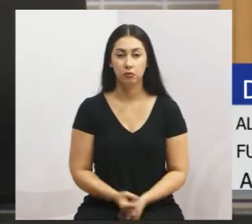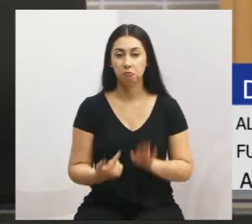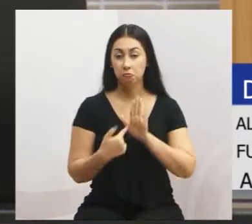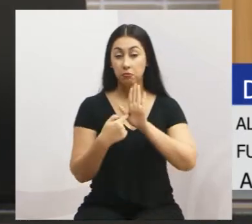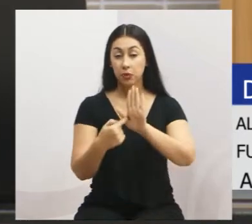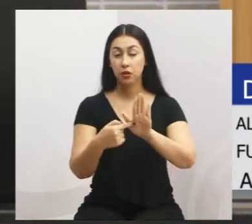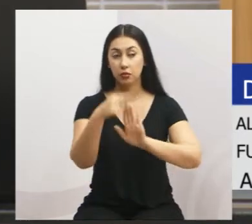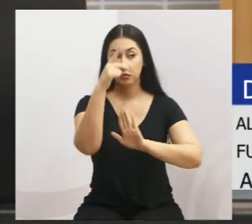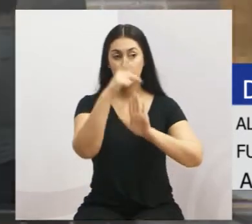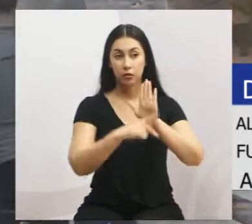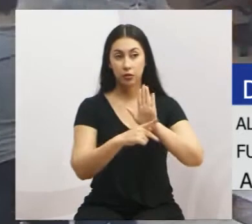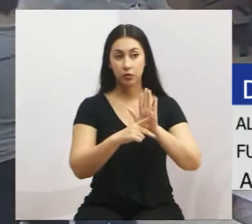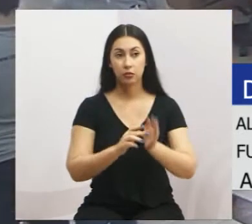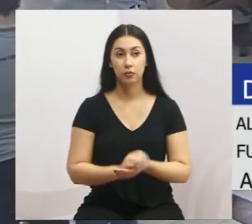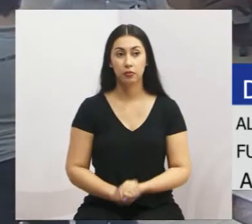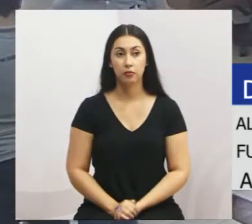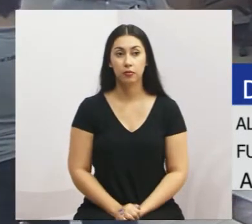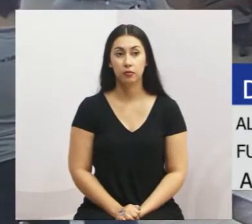Apresentação do projeto.